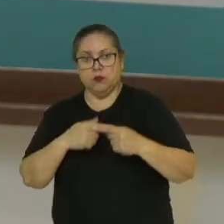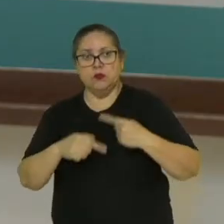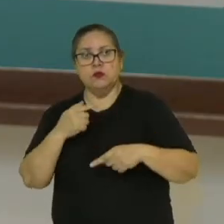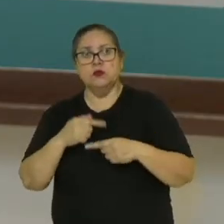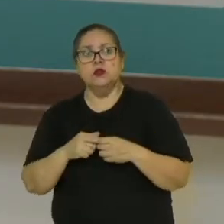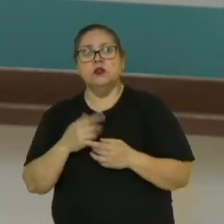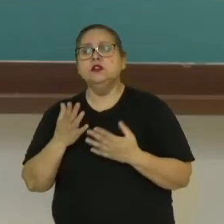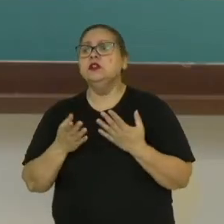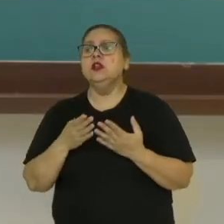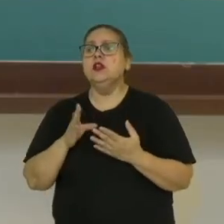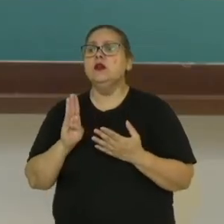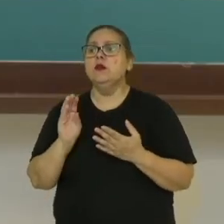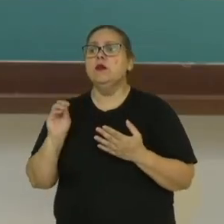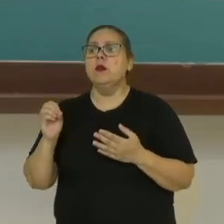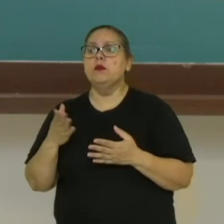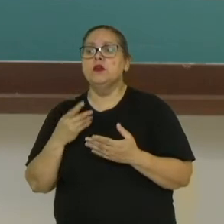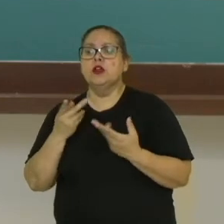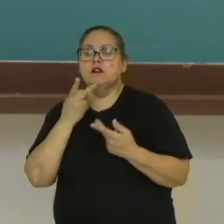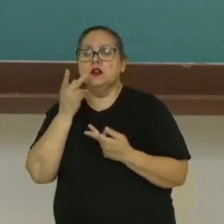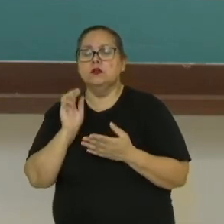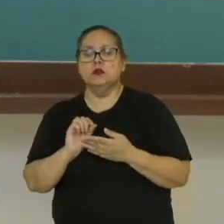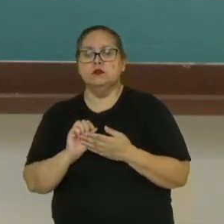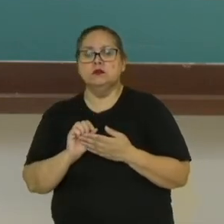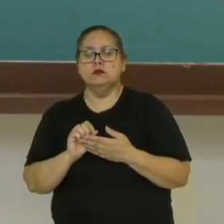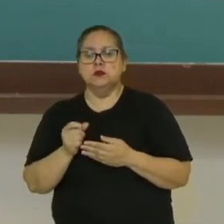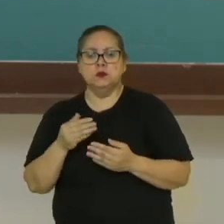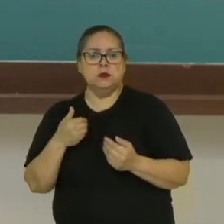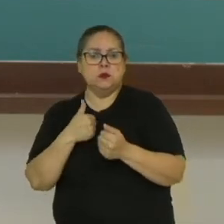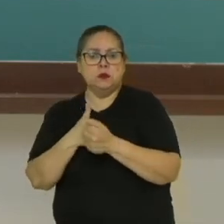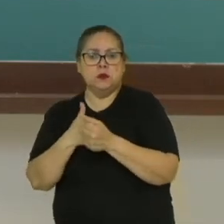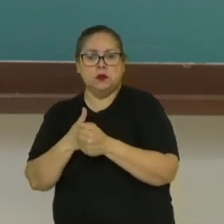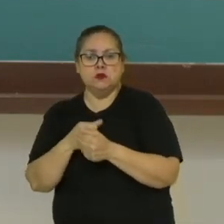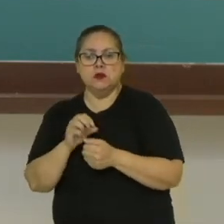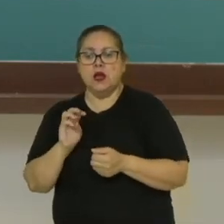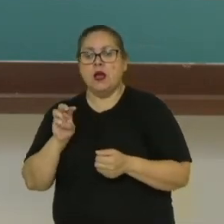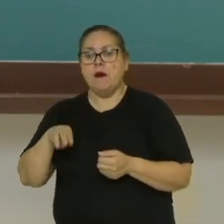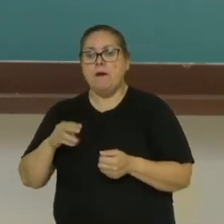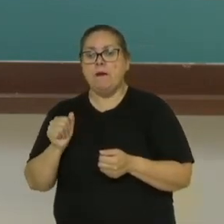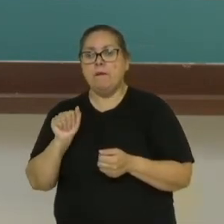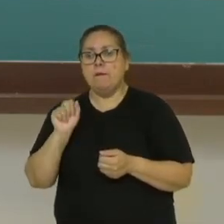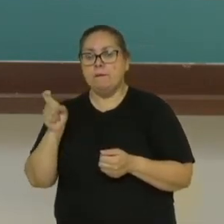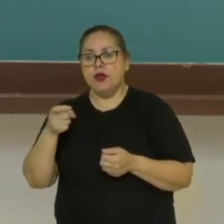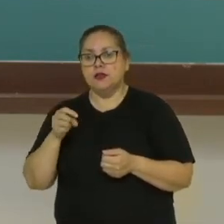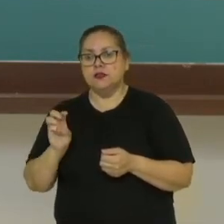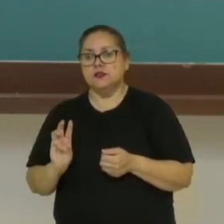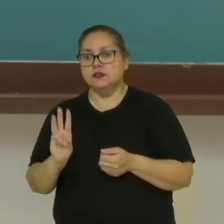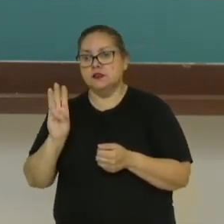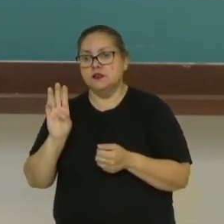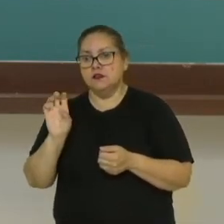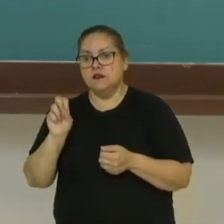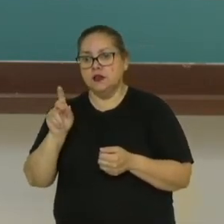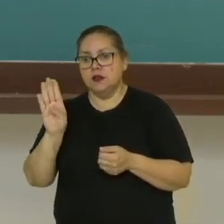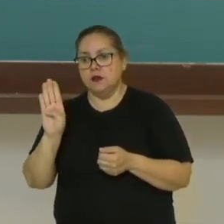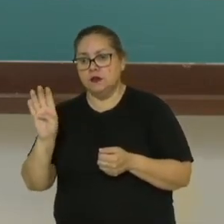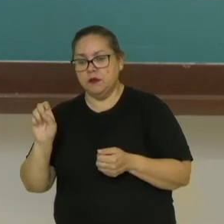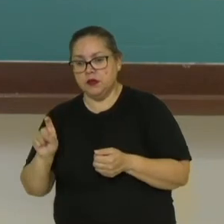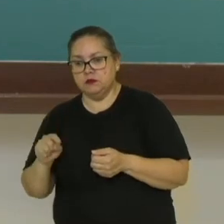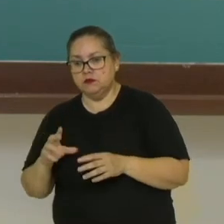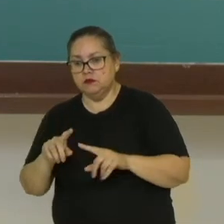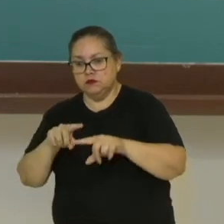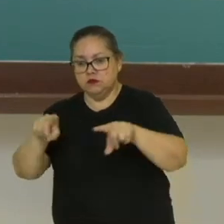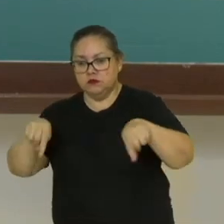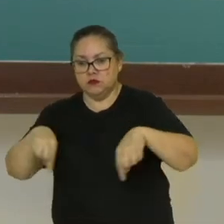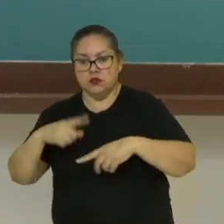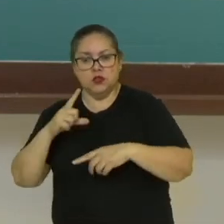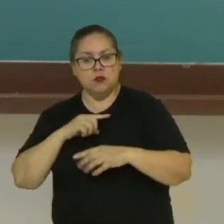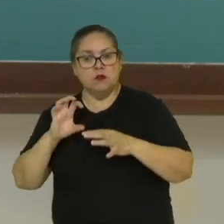O que Bobbio quer dizer com isso? Ele quer dizer algo muito próximo a Max Weber, que dentro de um espaço, de um território, ele tem toda a